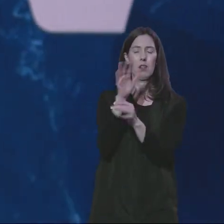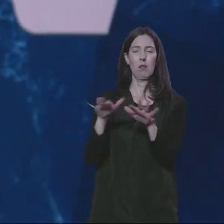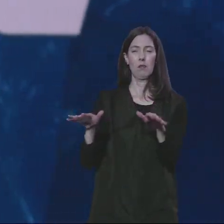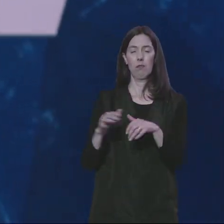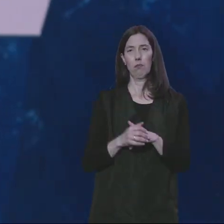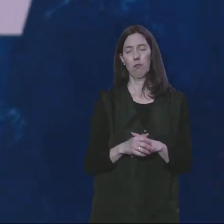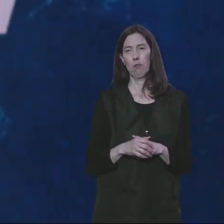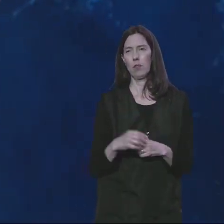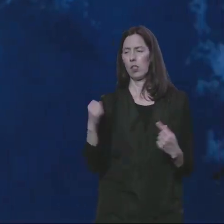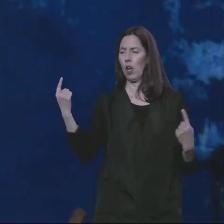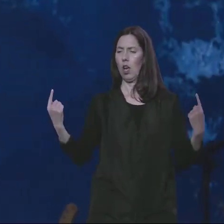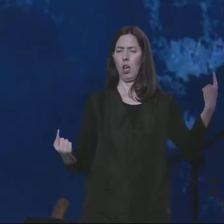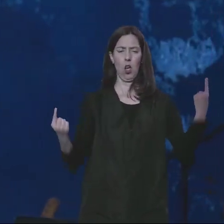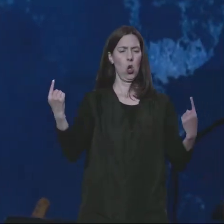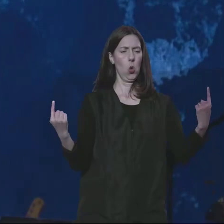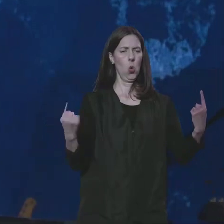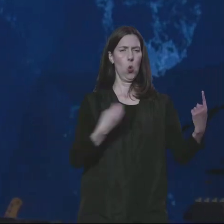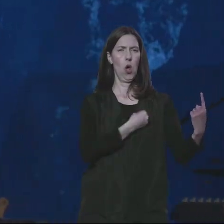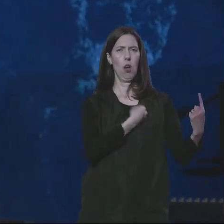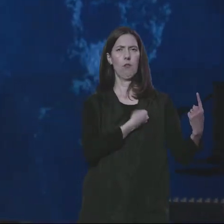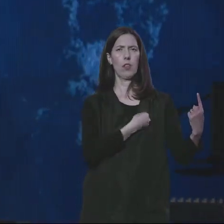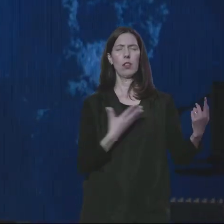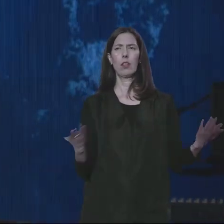Seja sincero, qual vida você preferiria?